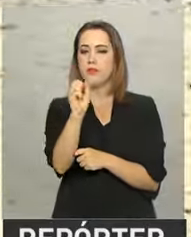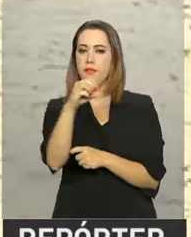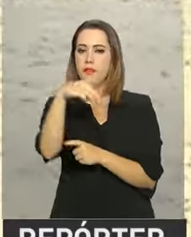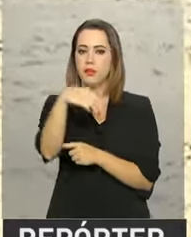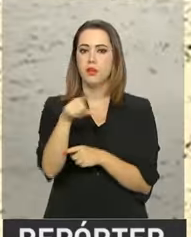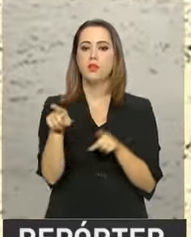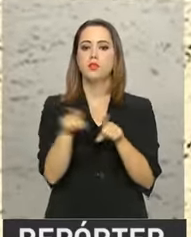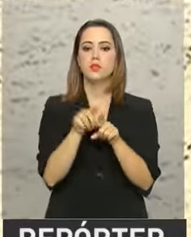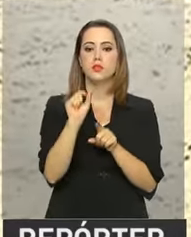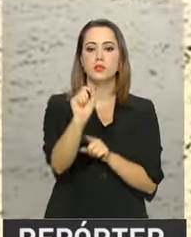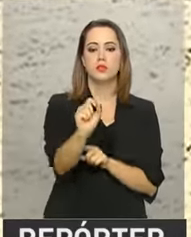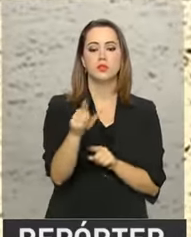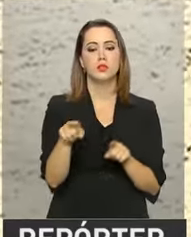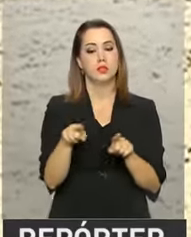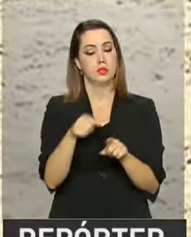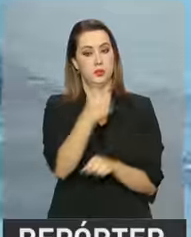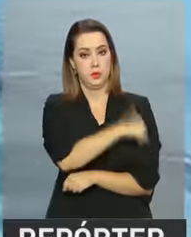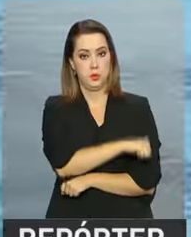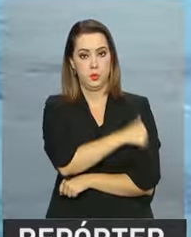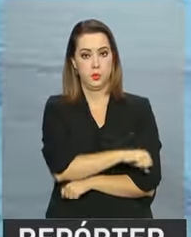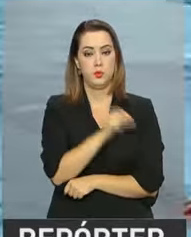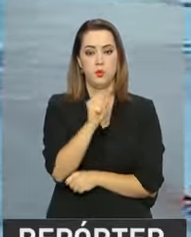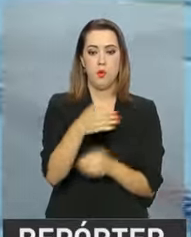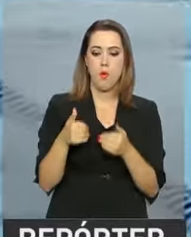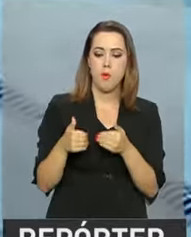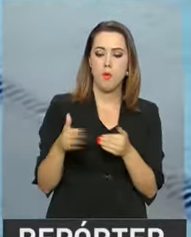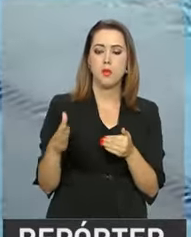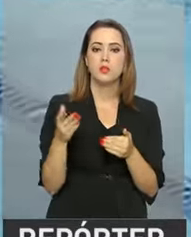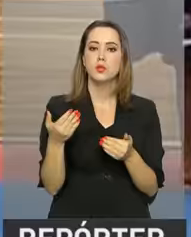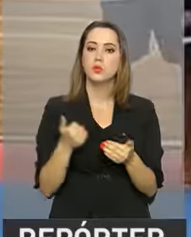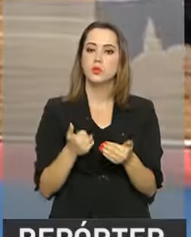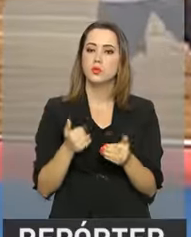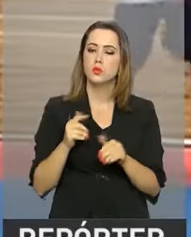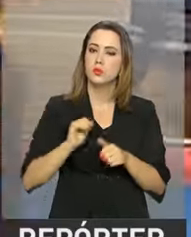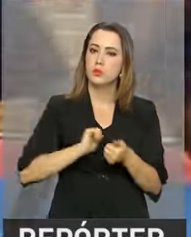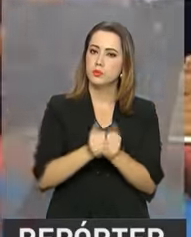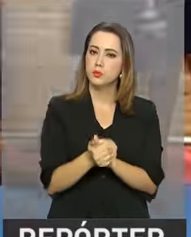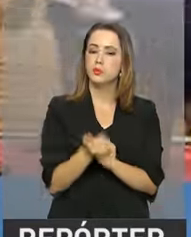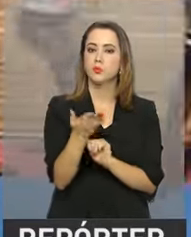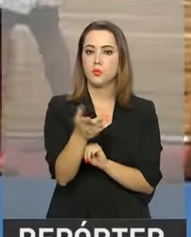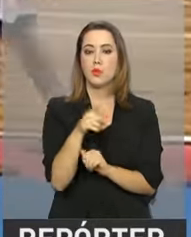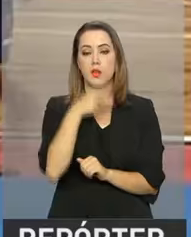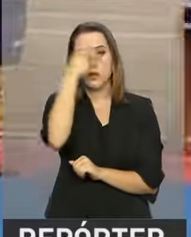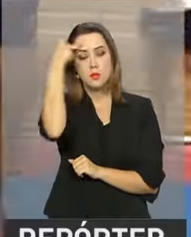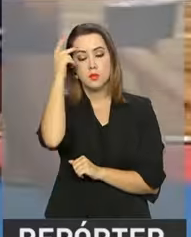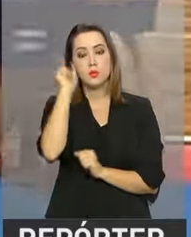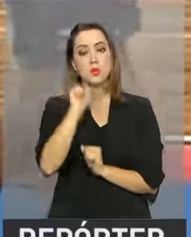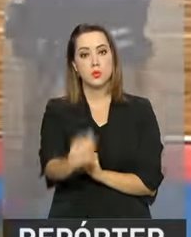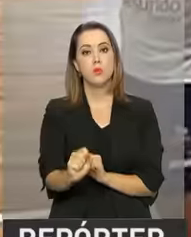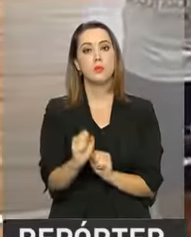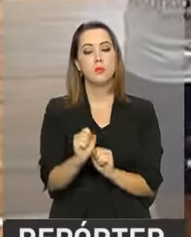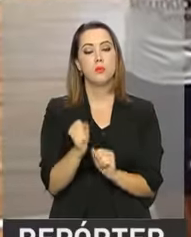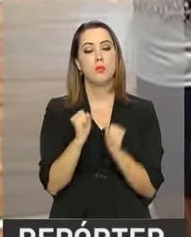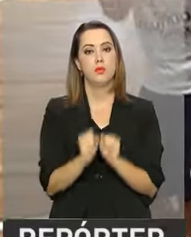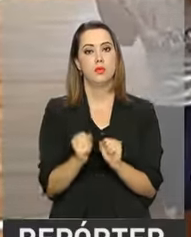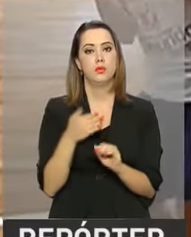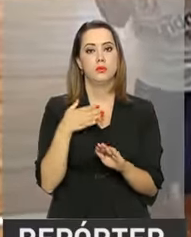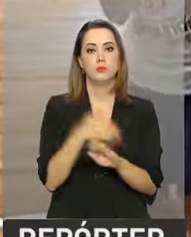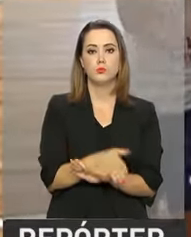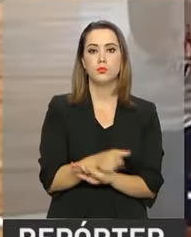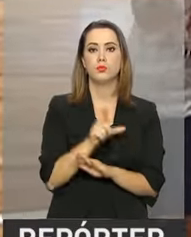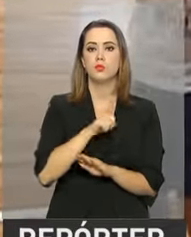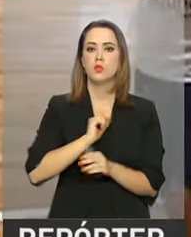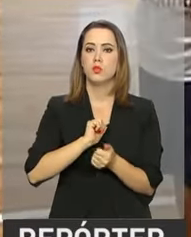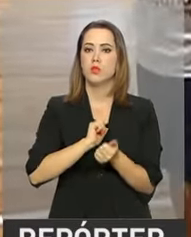Preparação de Oficiais da Reserva no Rio de Janeiro abriram as atividades. Os beneficiados têm a oportunidade de participar